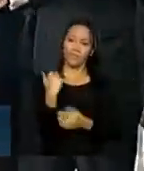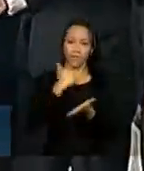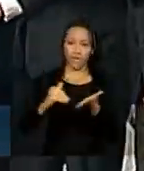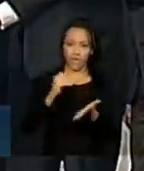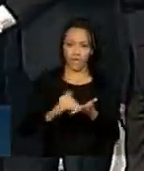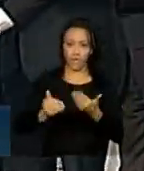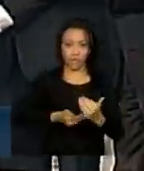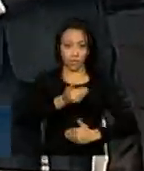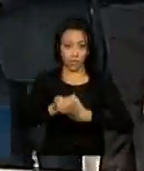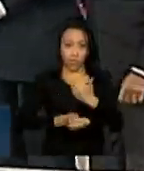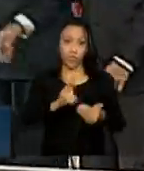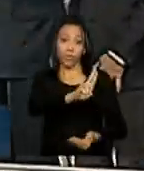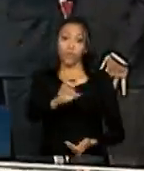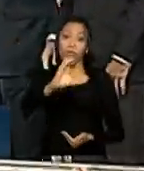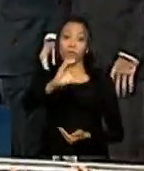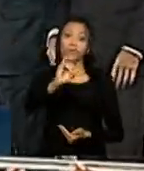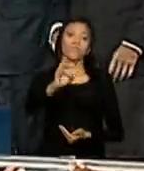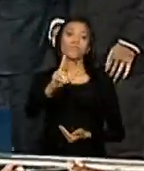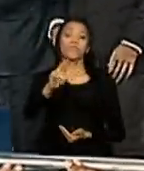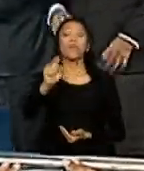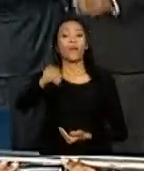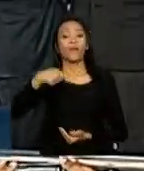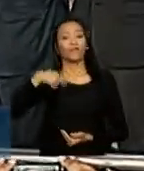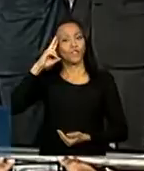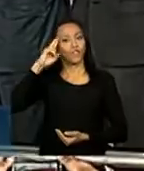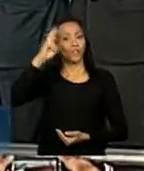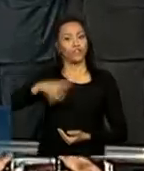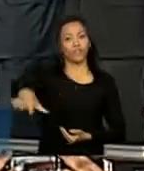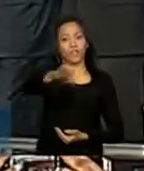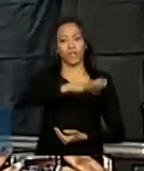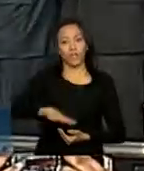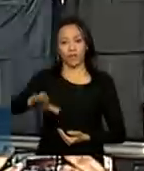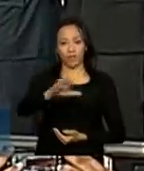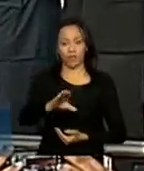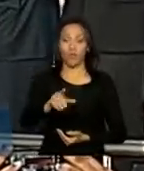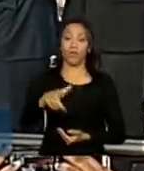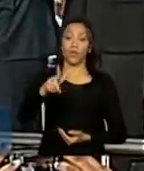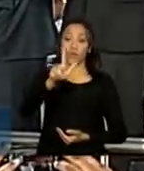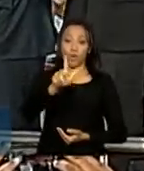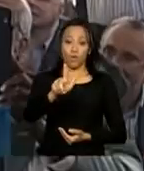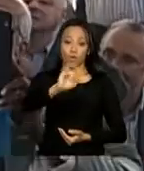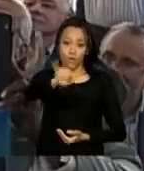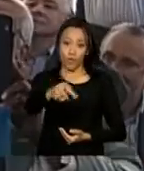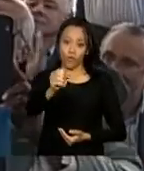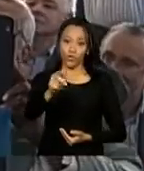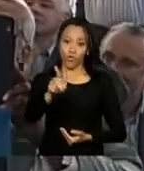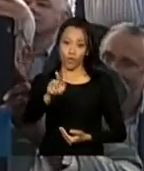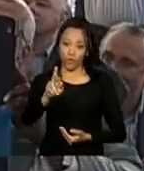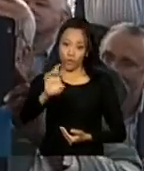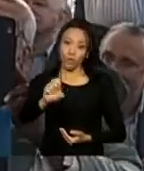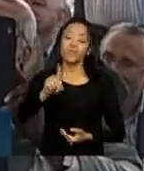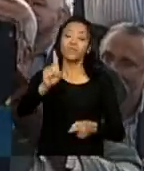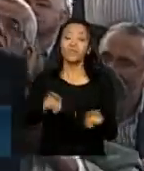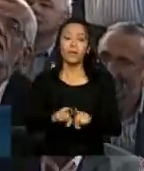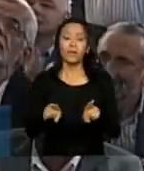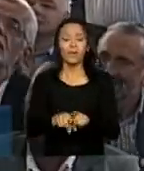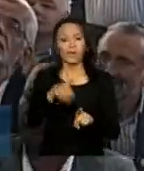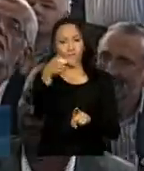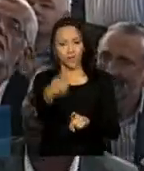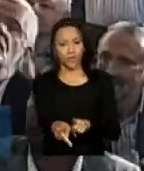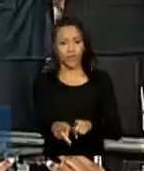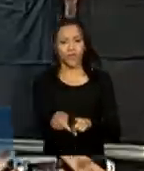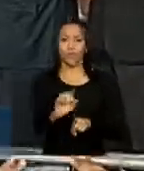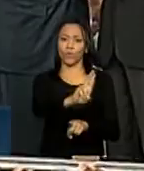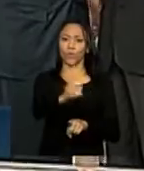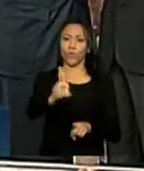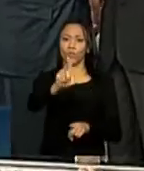Desenvolvimento Cícero Monteiro, o diretor-geral Denite Jorge Frasch, o diretor-presidente da Companhia de Desenvolvimento Urbano do Estado da Bahia,